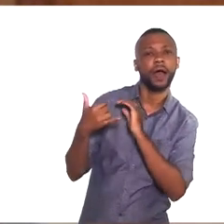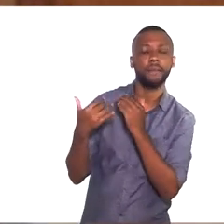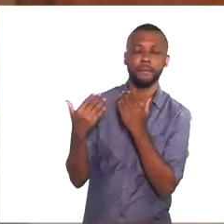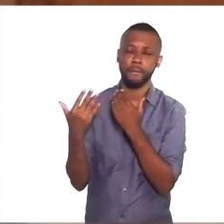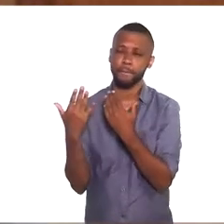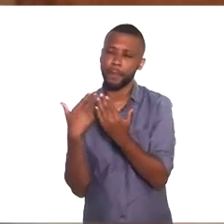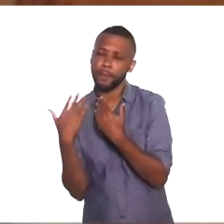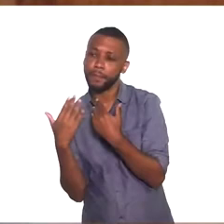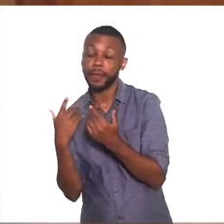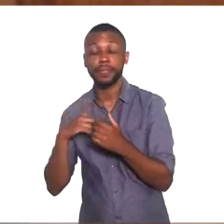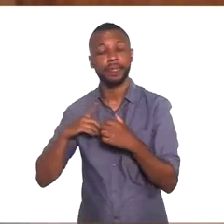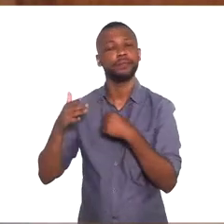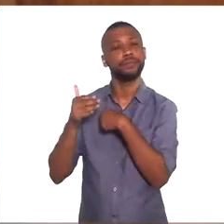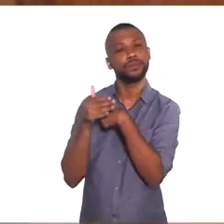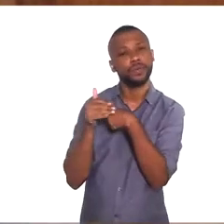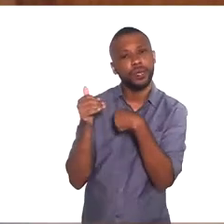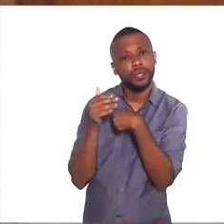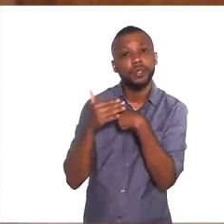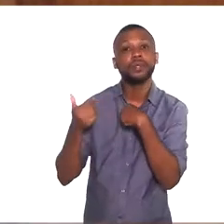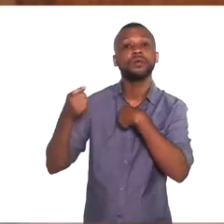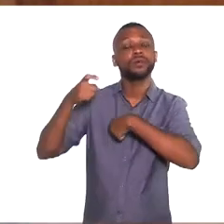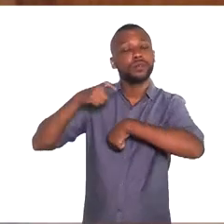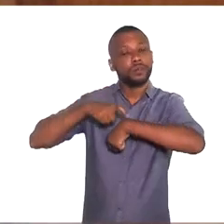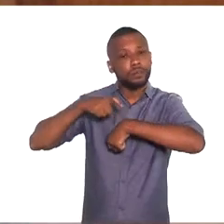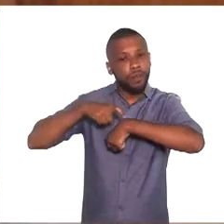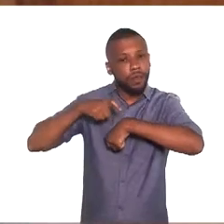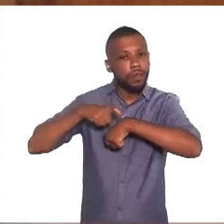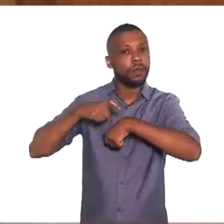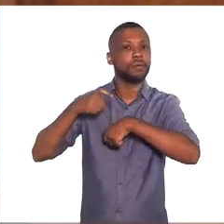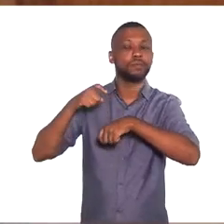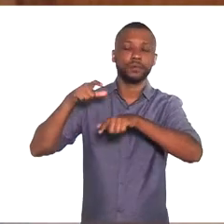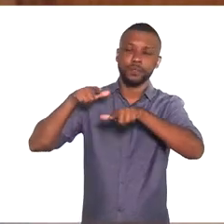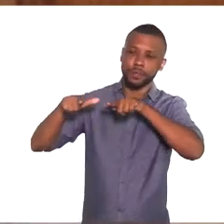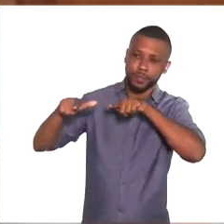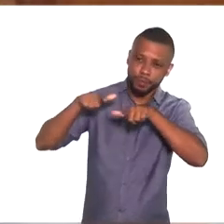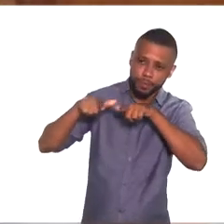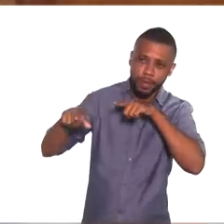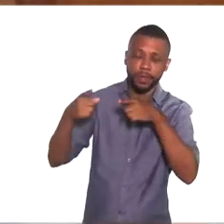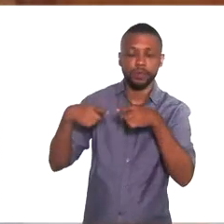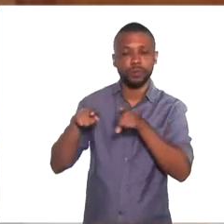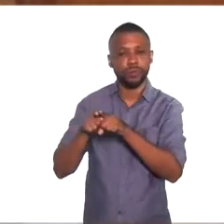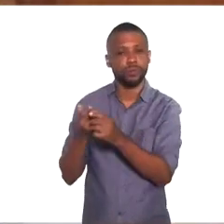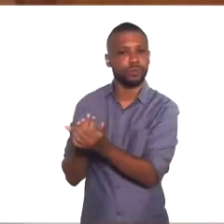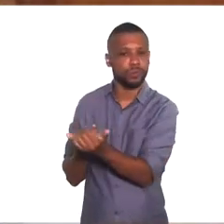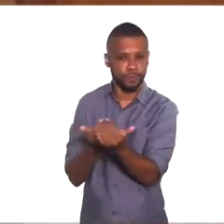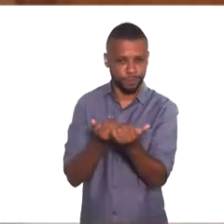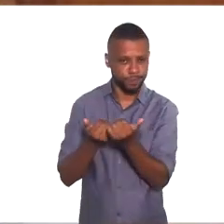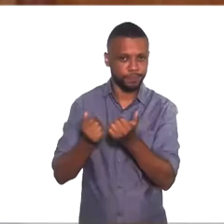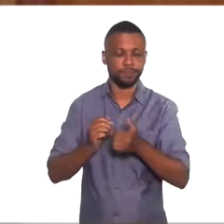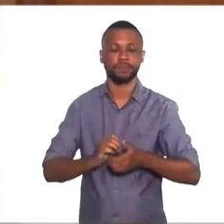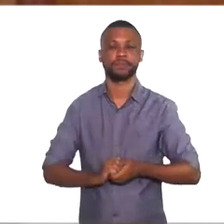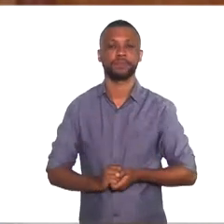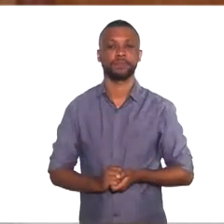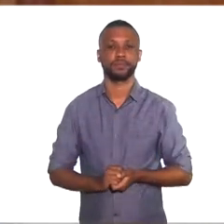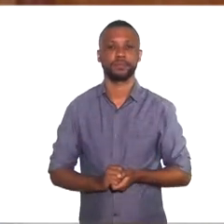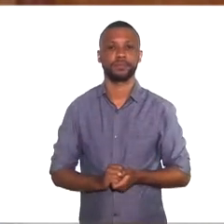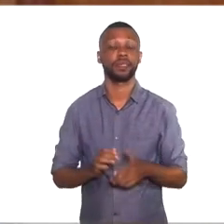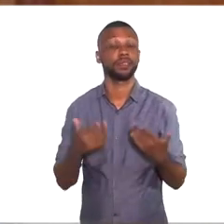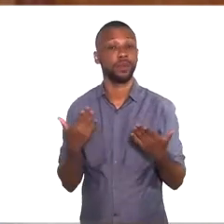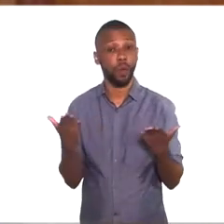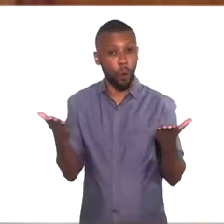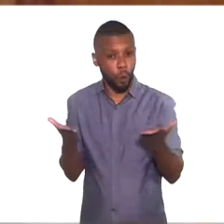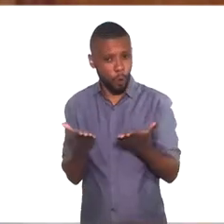até grupo de WhatsApp hoje tal né isso recorda muito carinho seu tempo de trabalho eu pude na